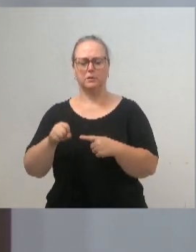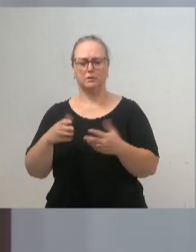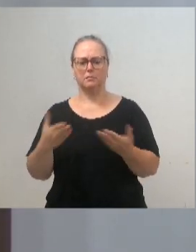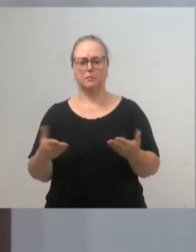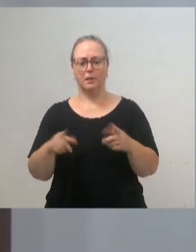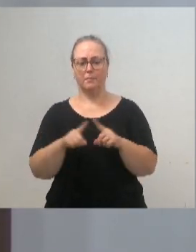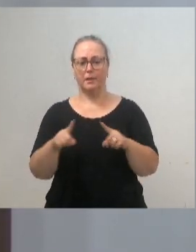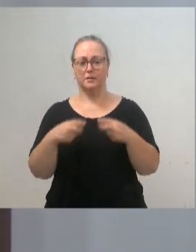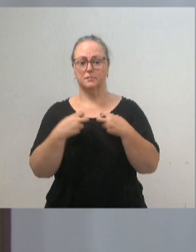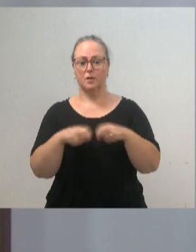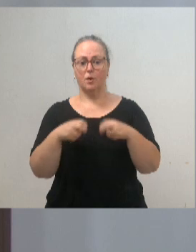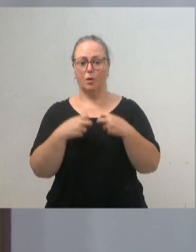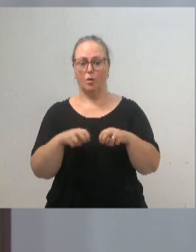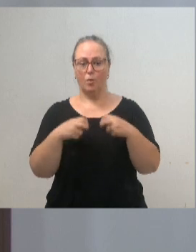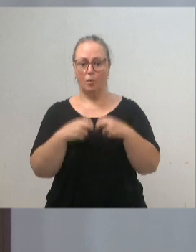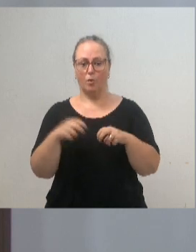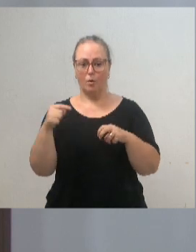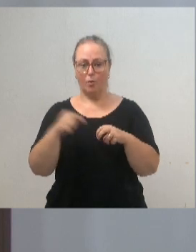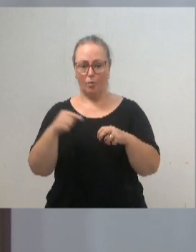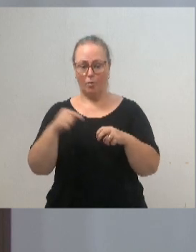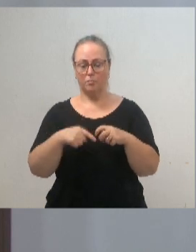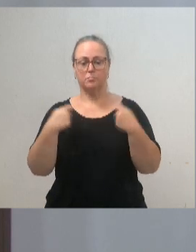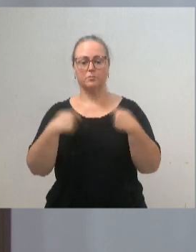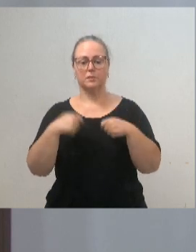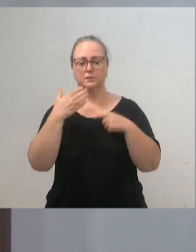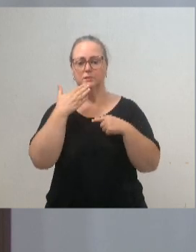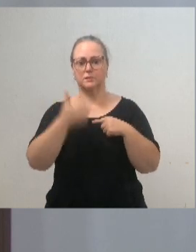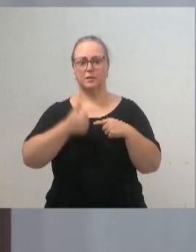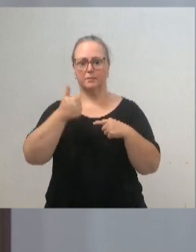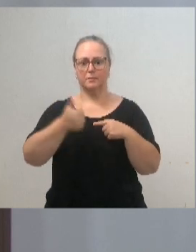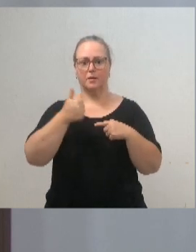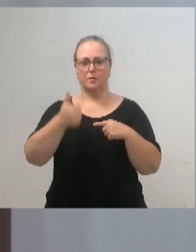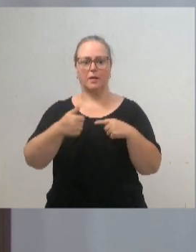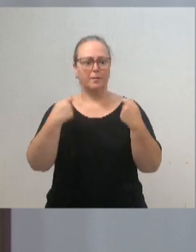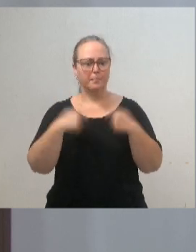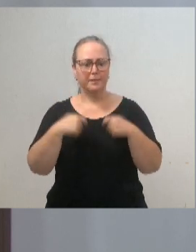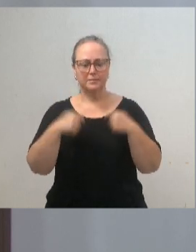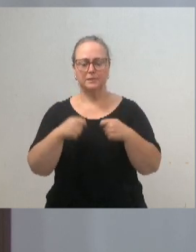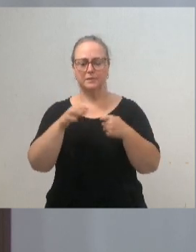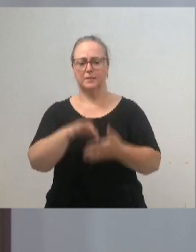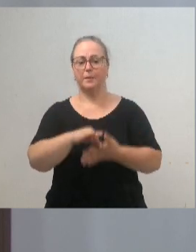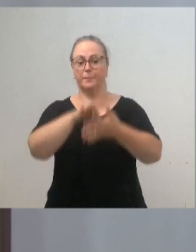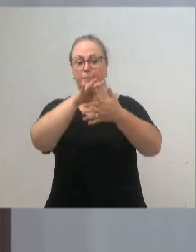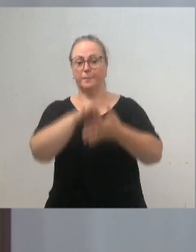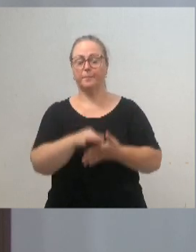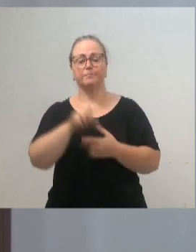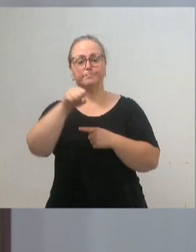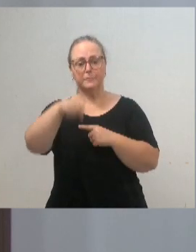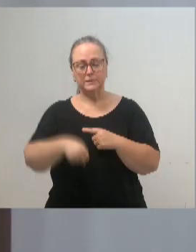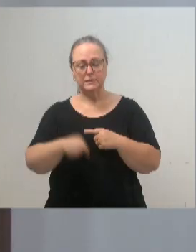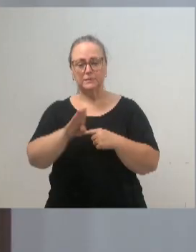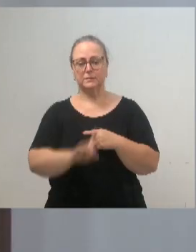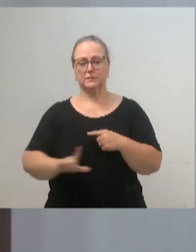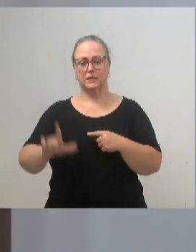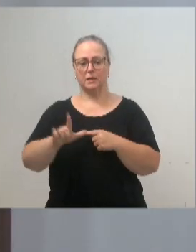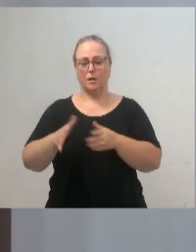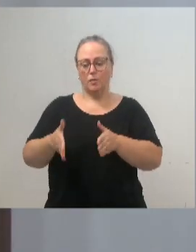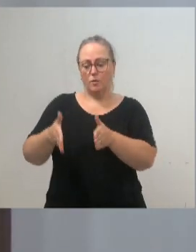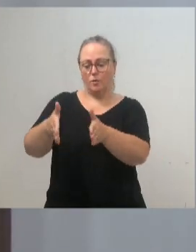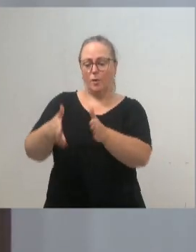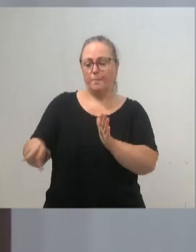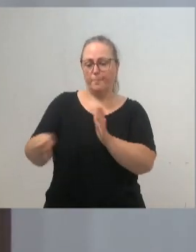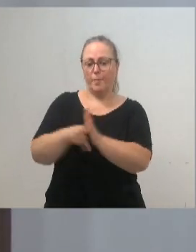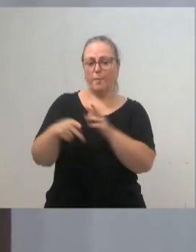ao transporte coletivo. O transporte coletivo precisa ser defendido, precisa ser a prioridade em Blumenau, e os corredores de ônibus,